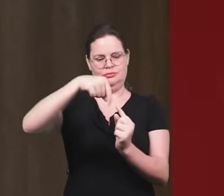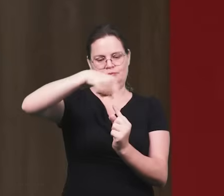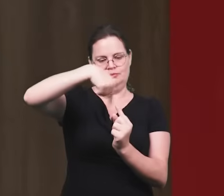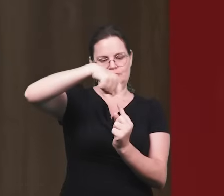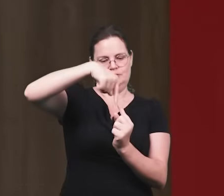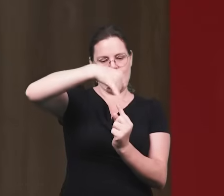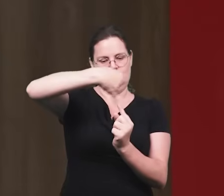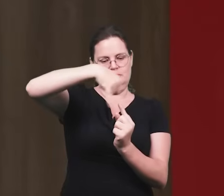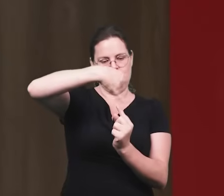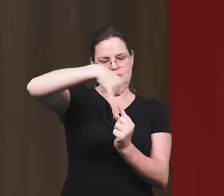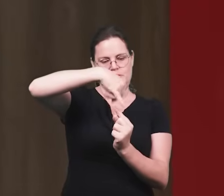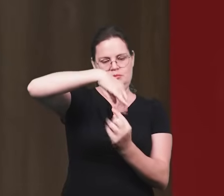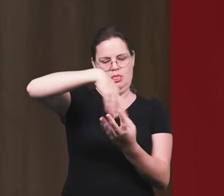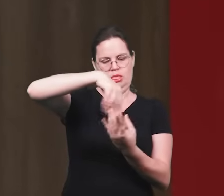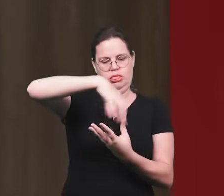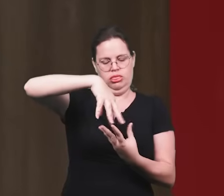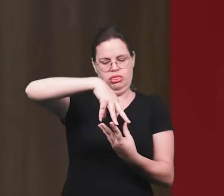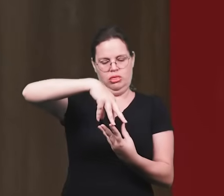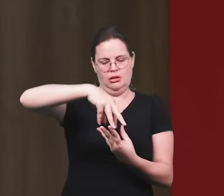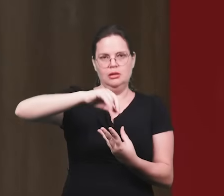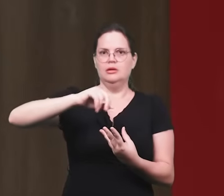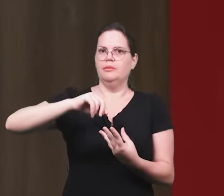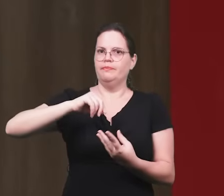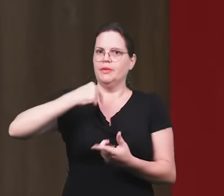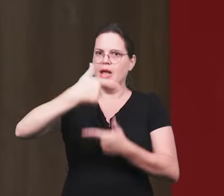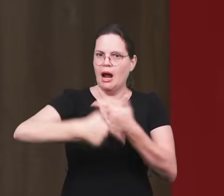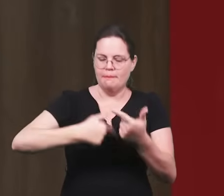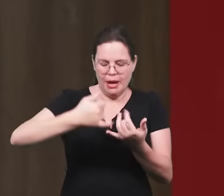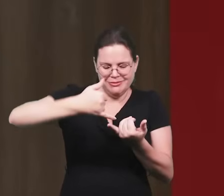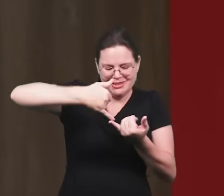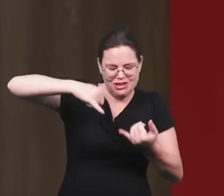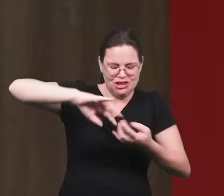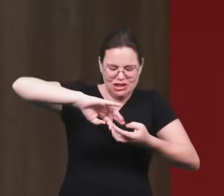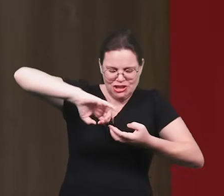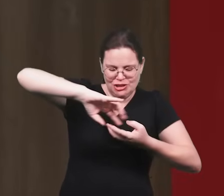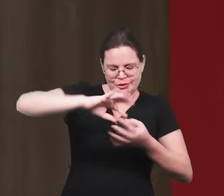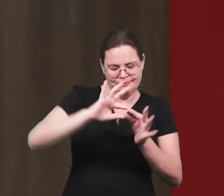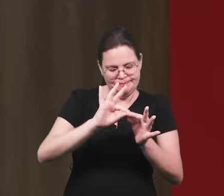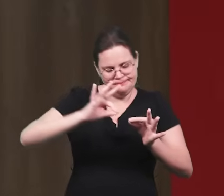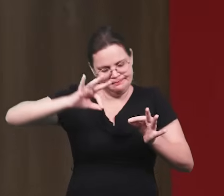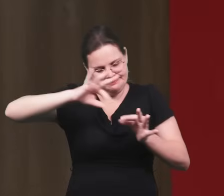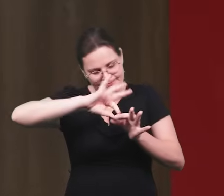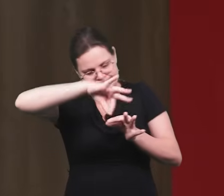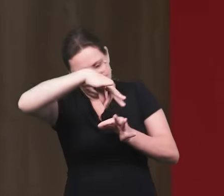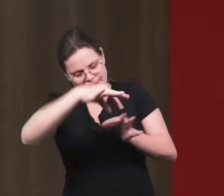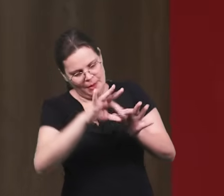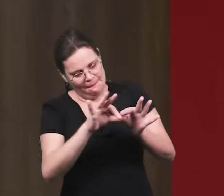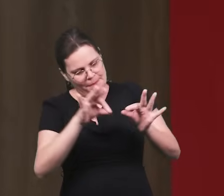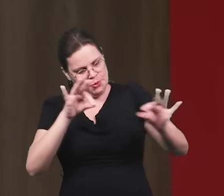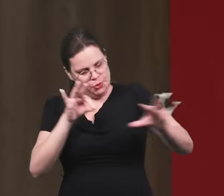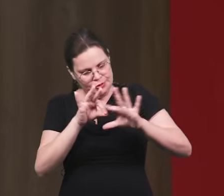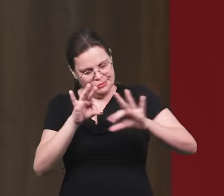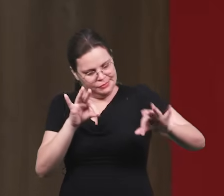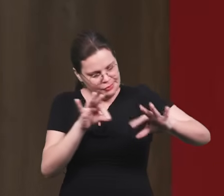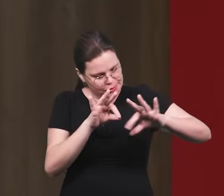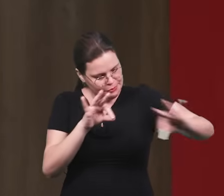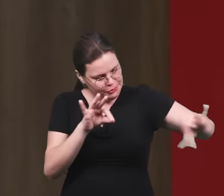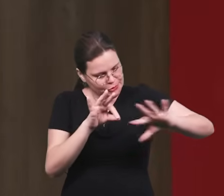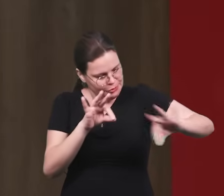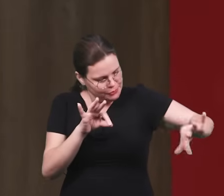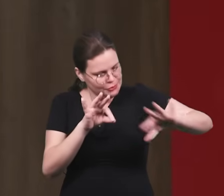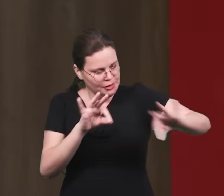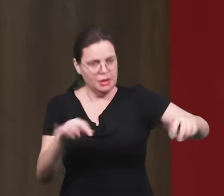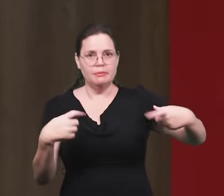desembaraçar um novelo de lã, vai desembaraçar um fio. Dá muito trabalho, precisa de muita paciência. Então, o nosso trabalho